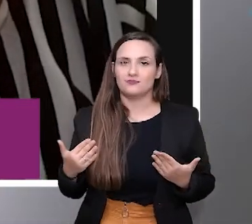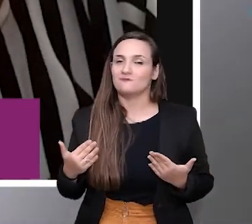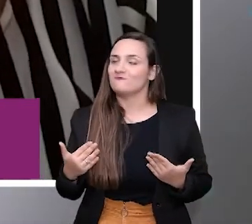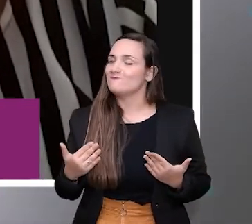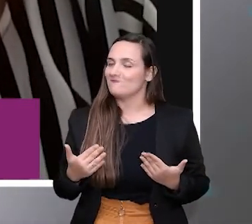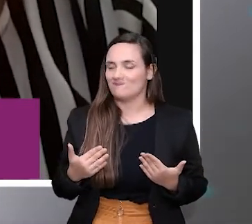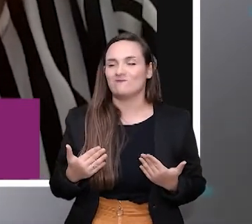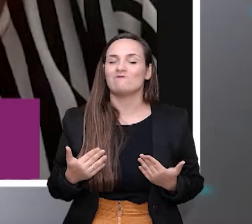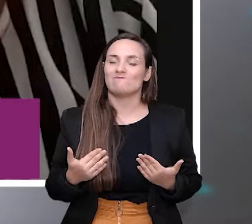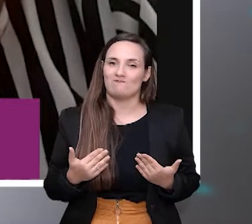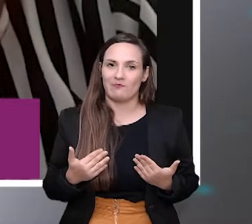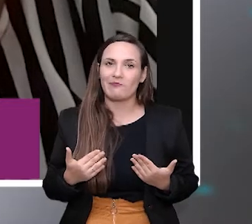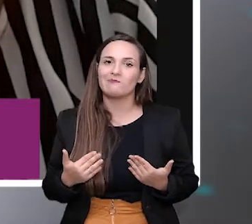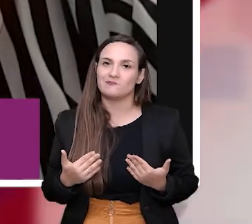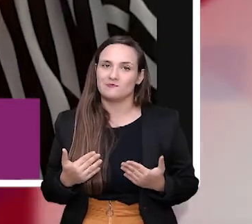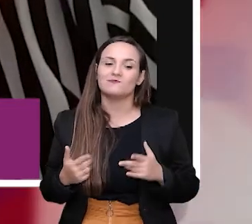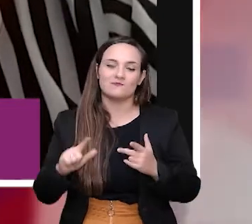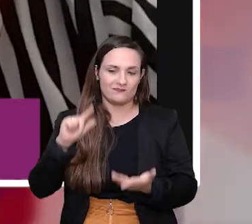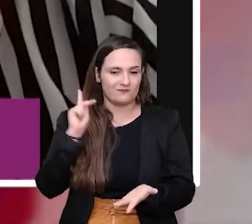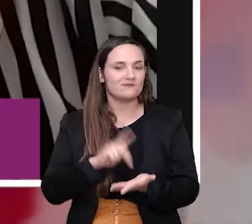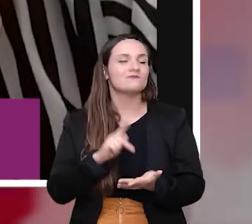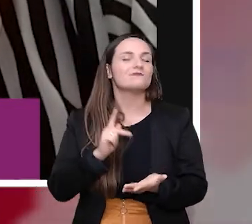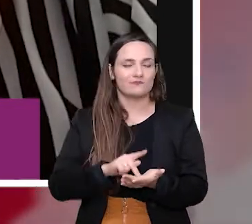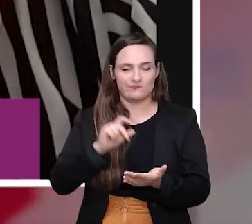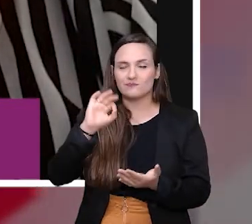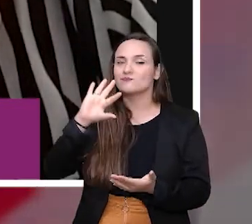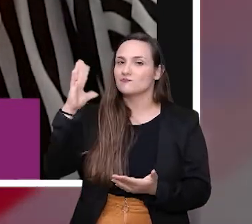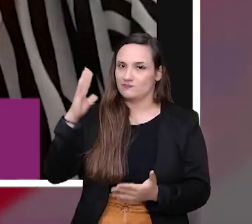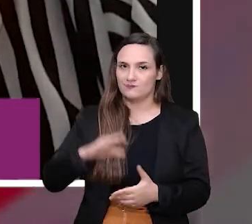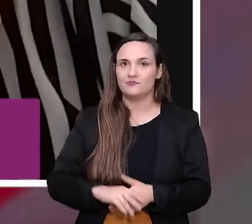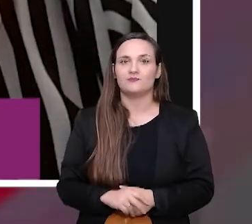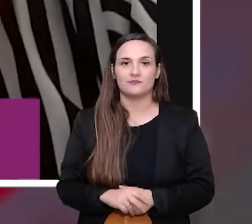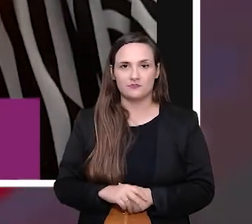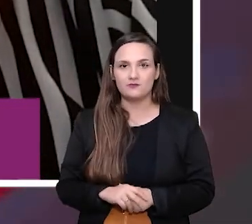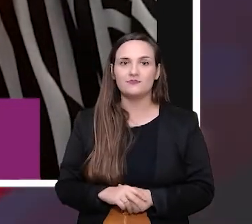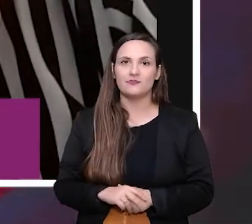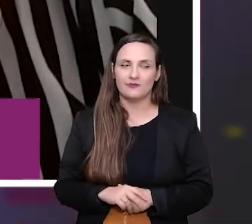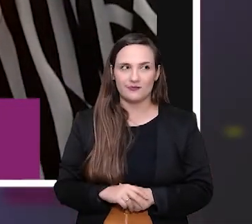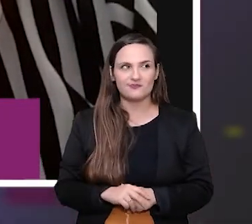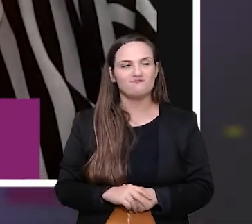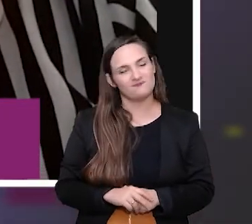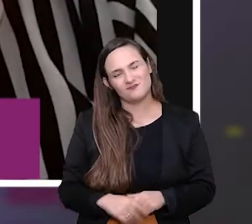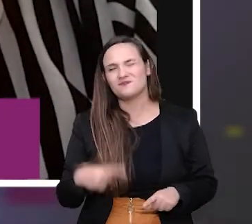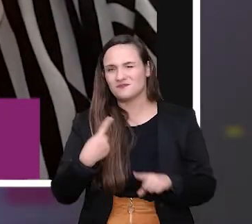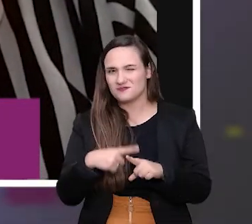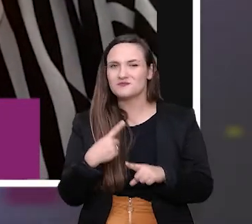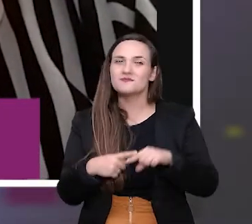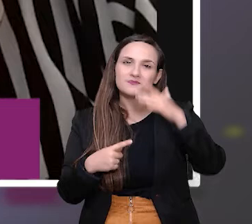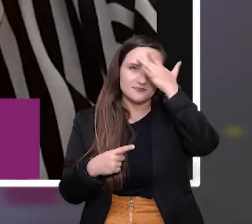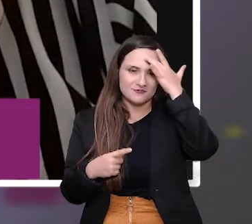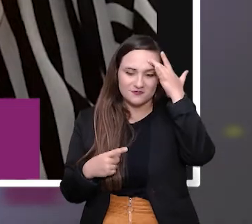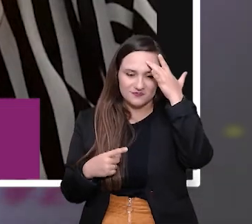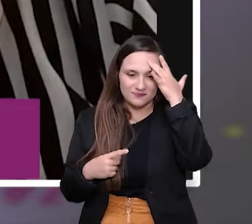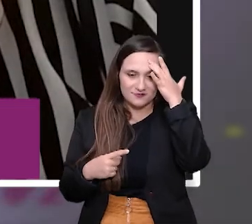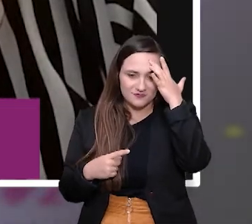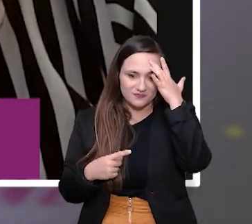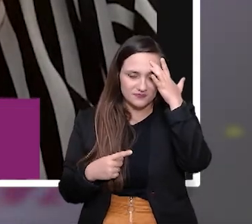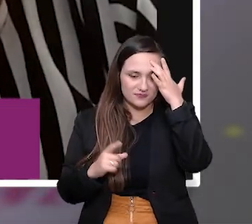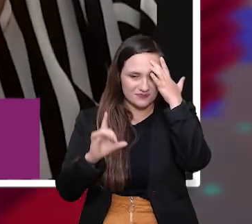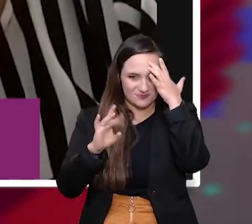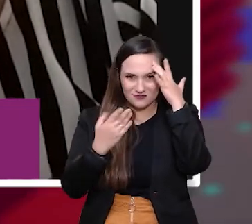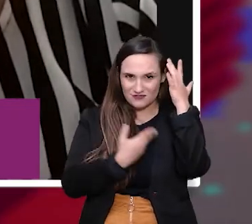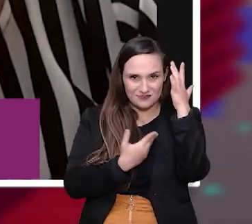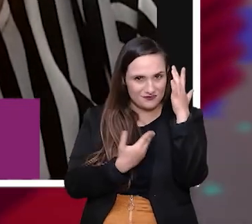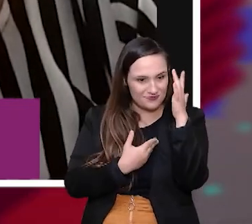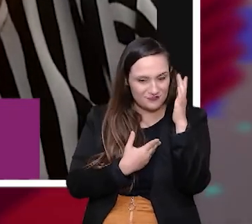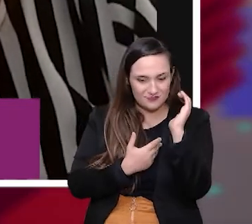outro, certo? Então, essa máxima é, de fato, uma grande verdade. Porque as pessoas, elas deixam de ser